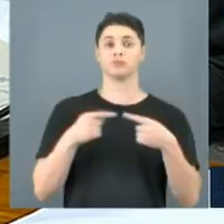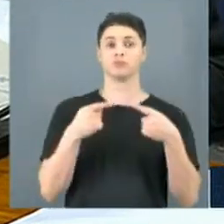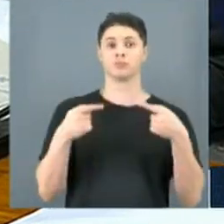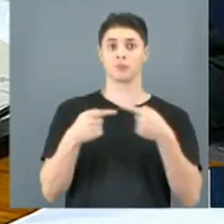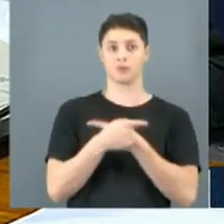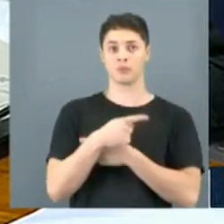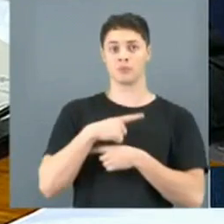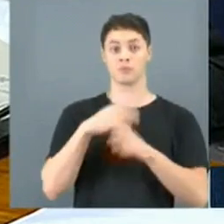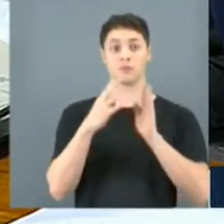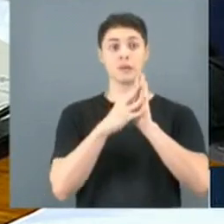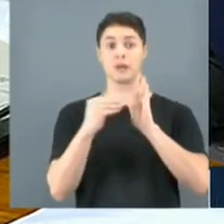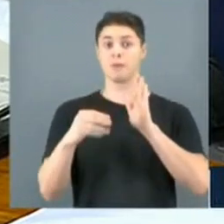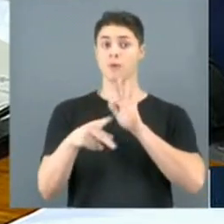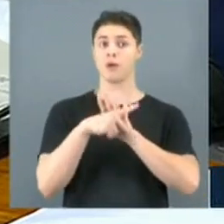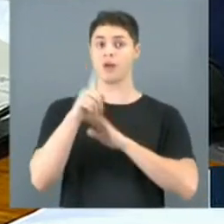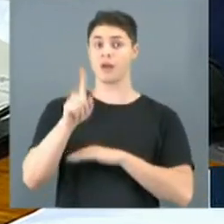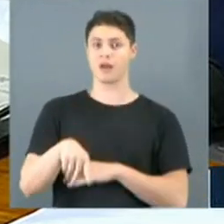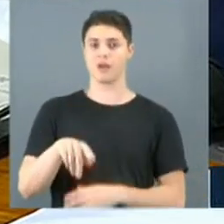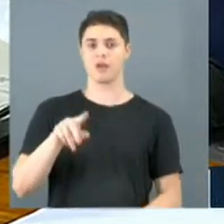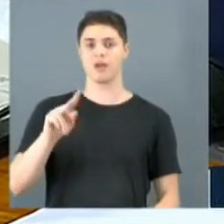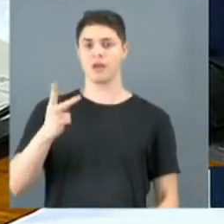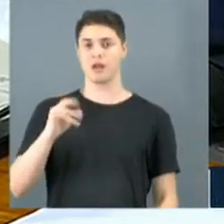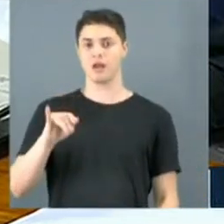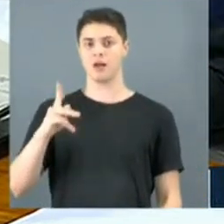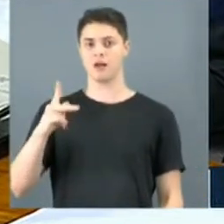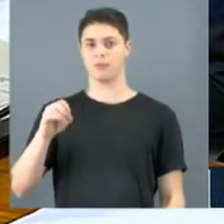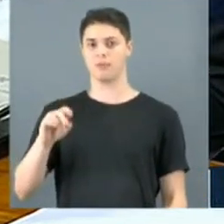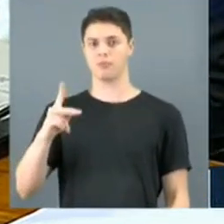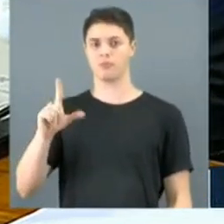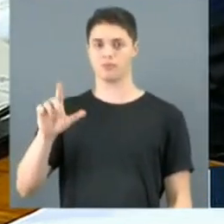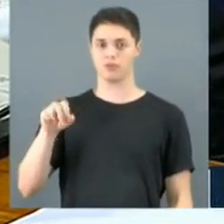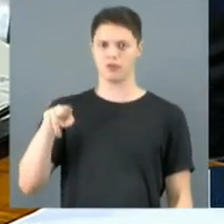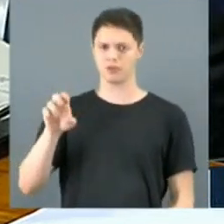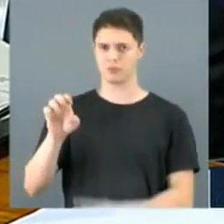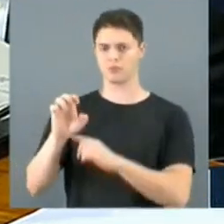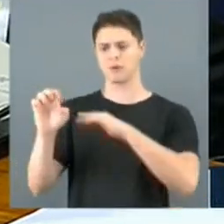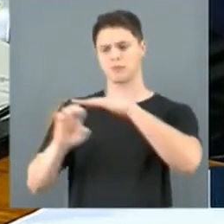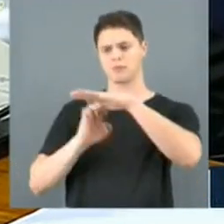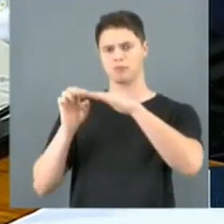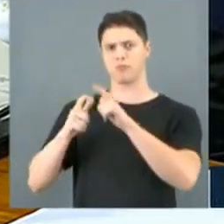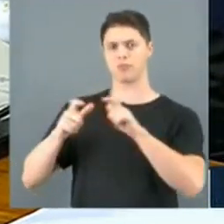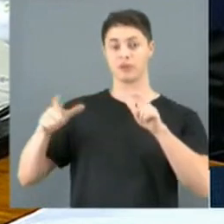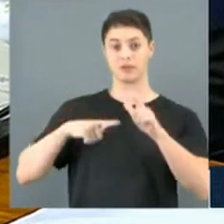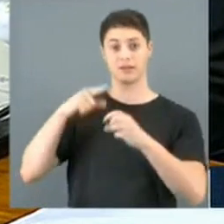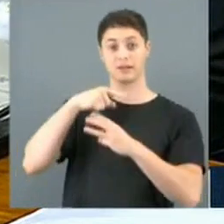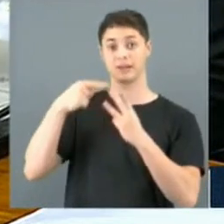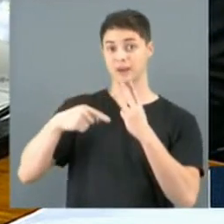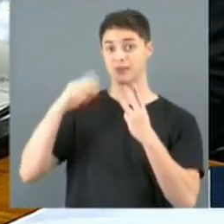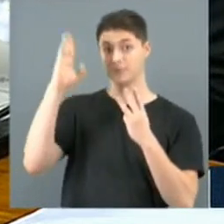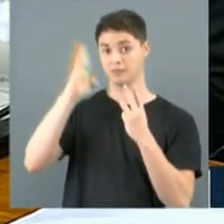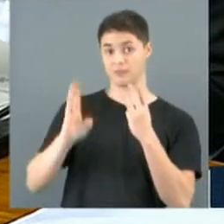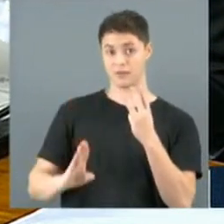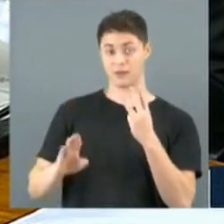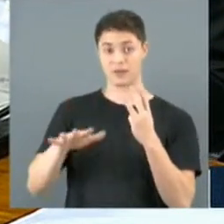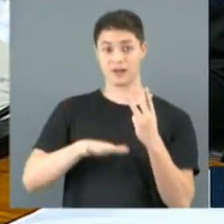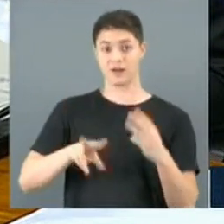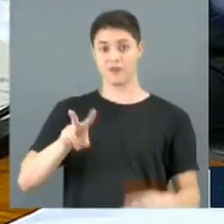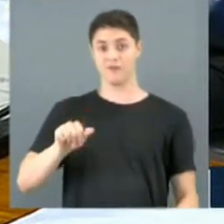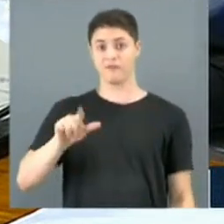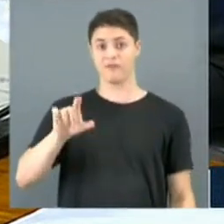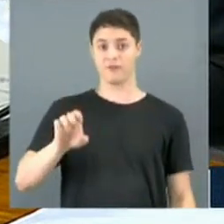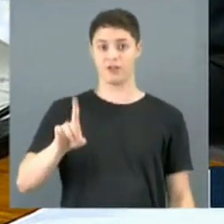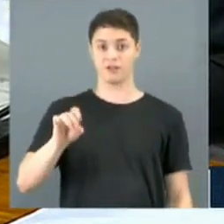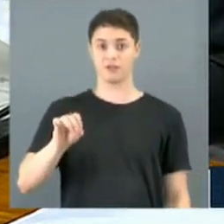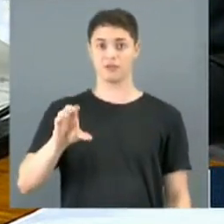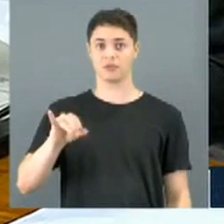exemplo paradigmático disso é a Hyperplane, uma empresa genial, fundada por 3 brasileiros no Vale do Silício, que pegaram